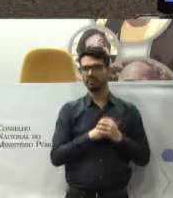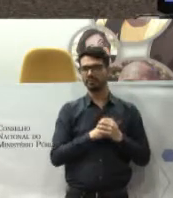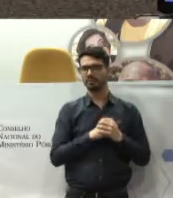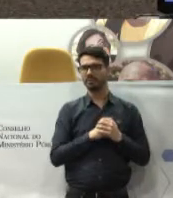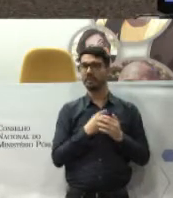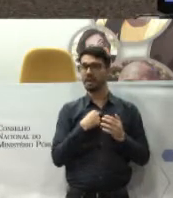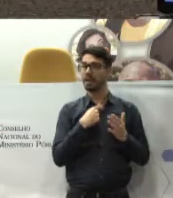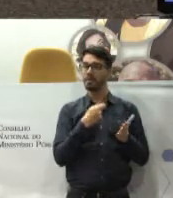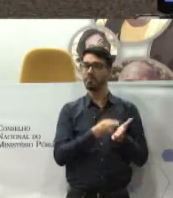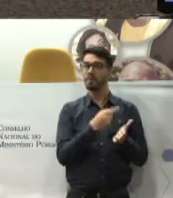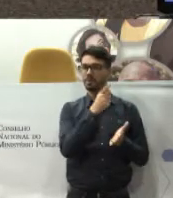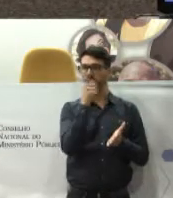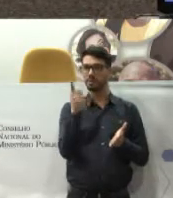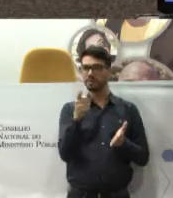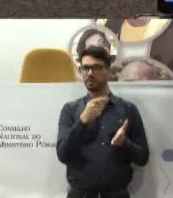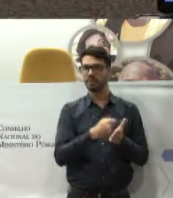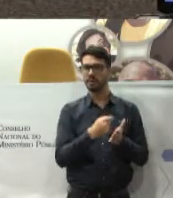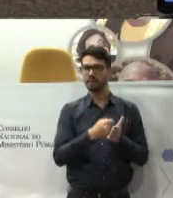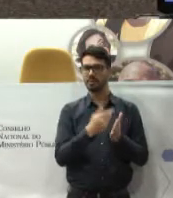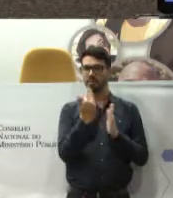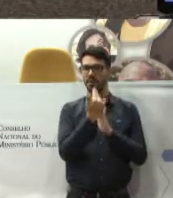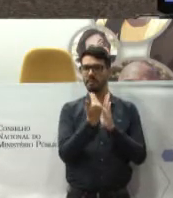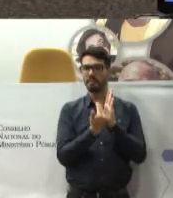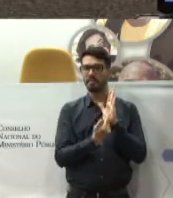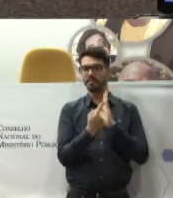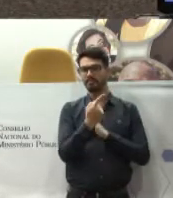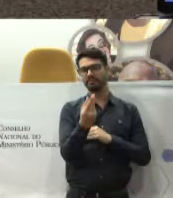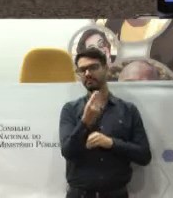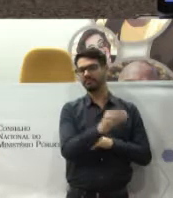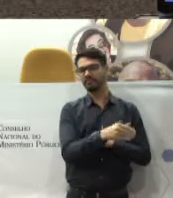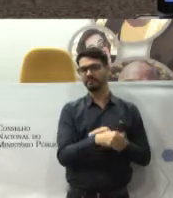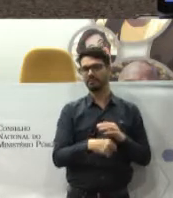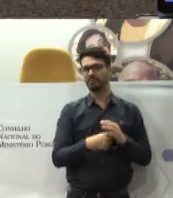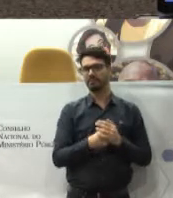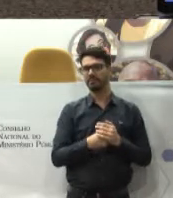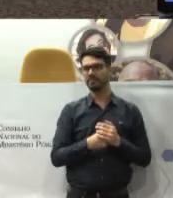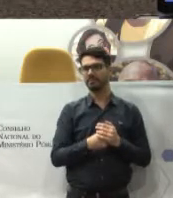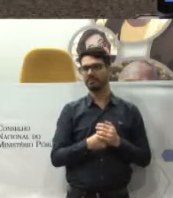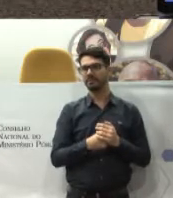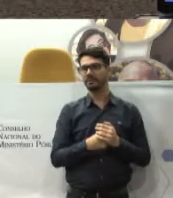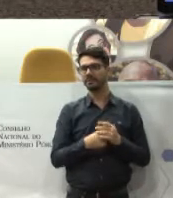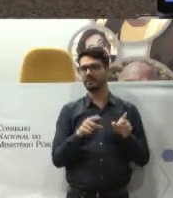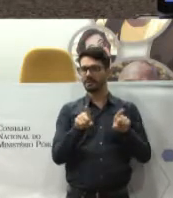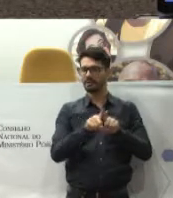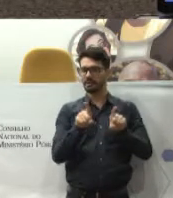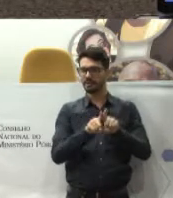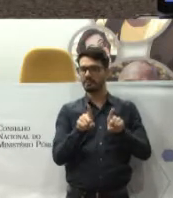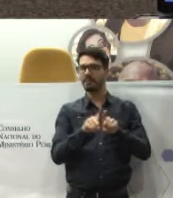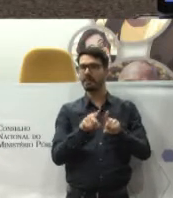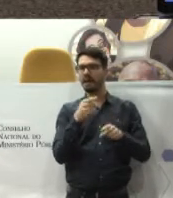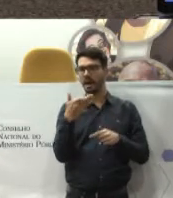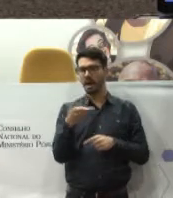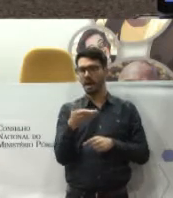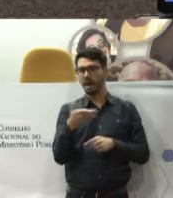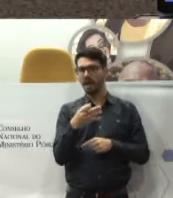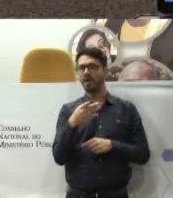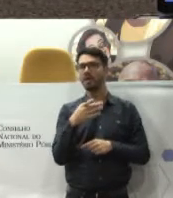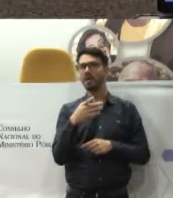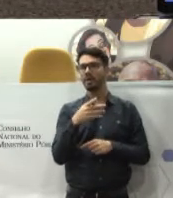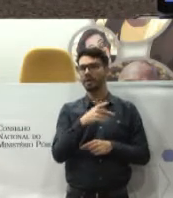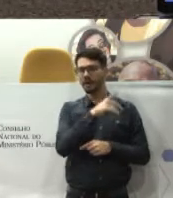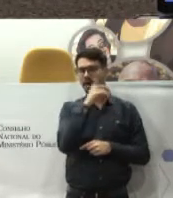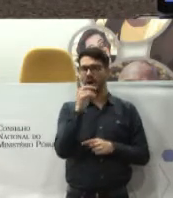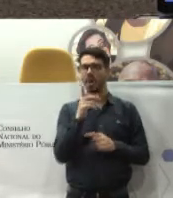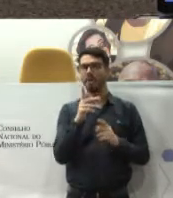Eu impus isso. Eu defini o protocolo. Eu defini que a categorização de risco, que agora só pode alterar a